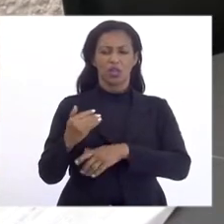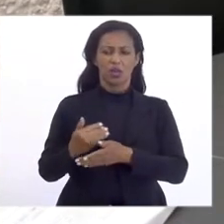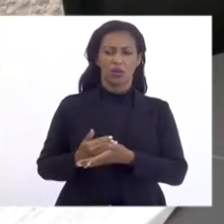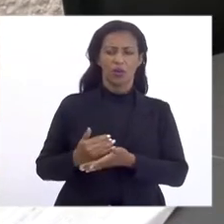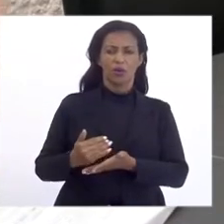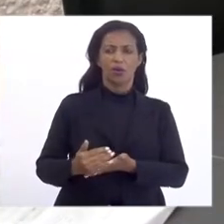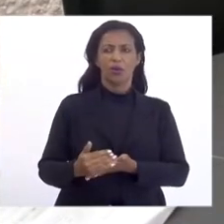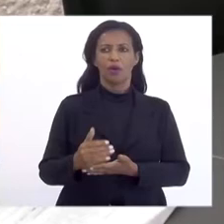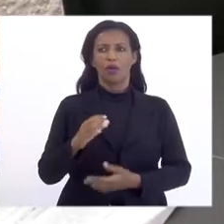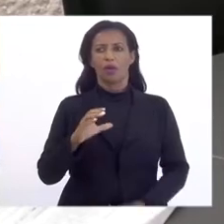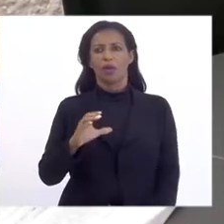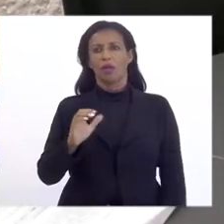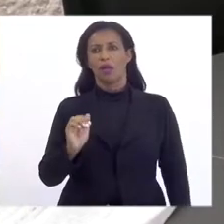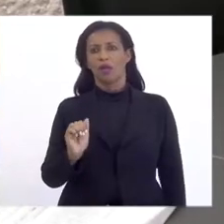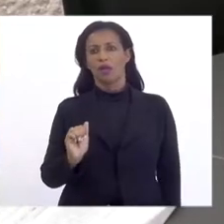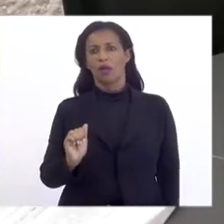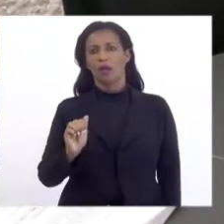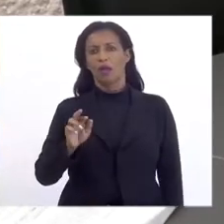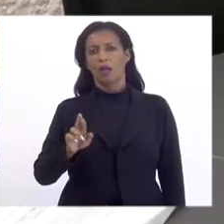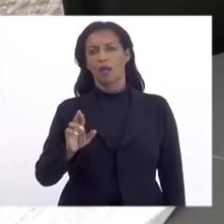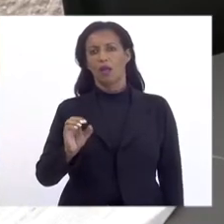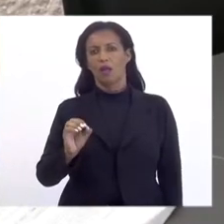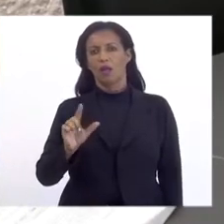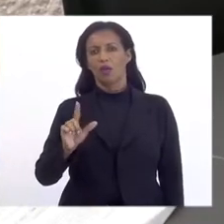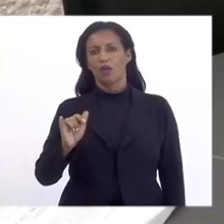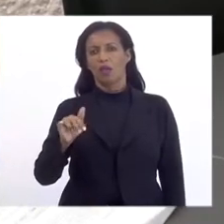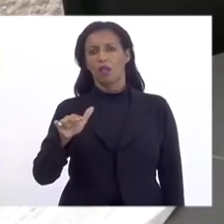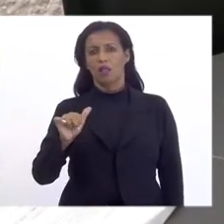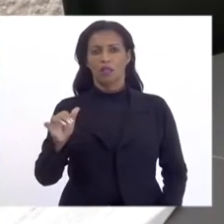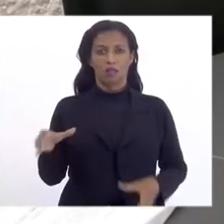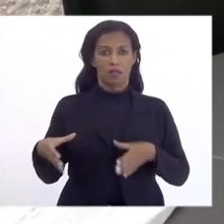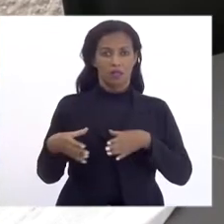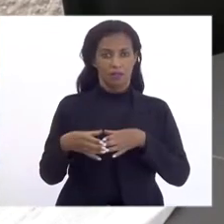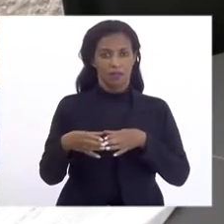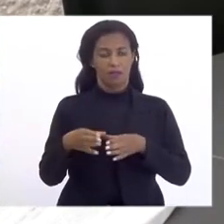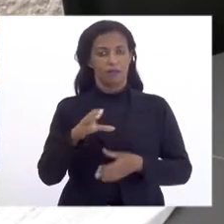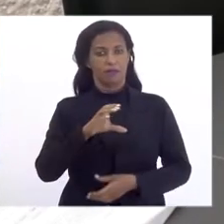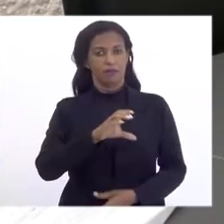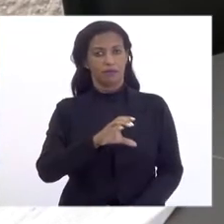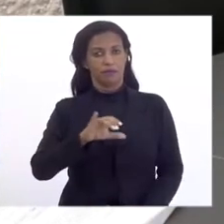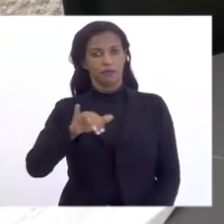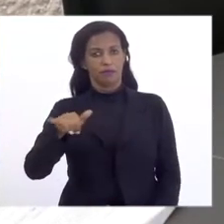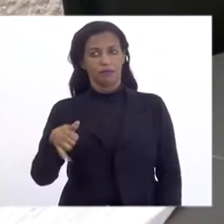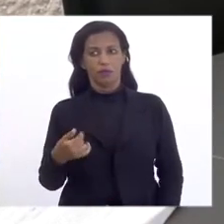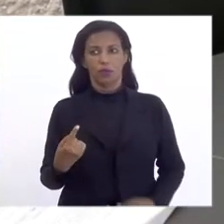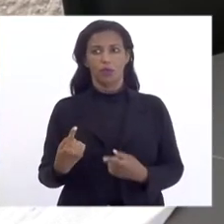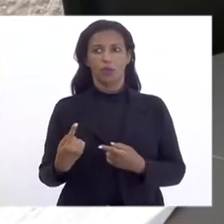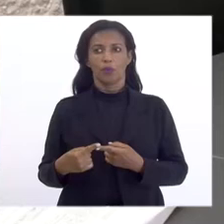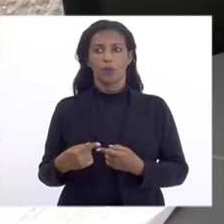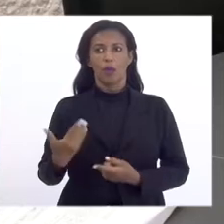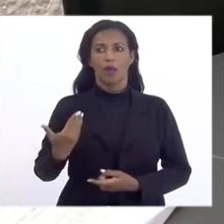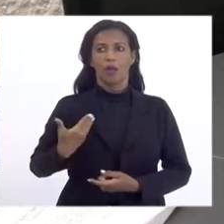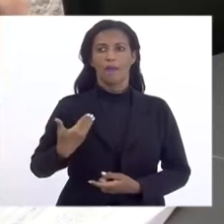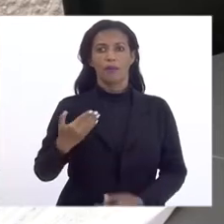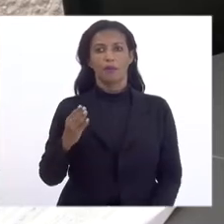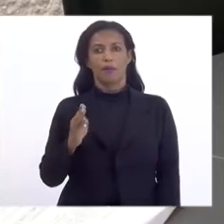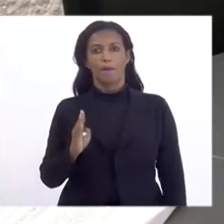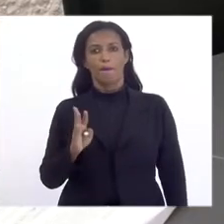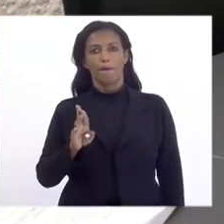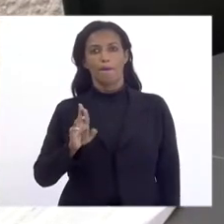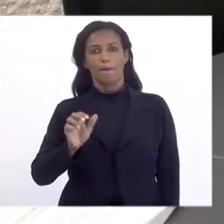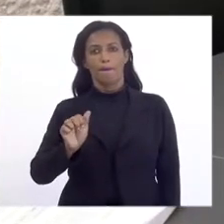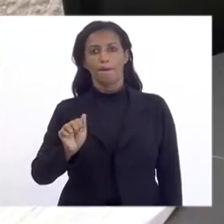com a Carolina Baiense, Carol Baiense, na equipe da CCJ, porque o nosso amigo Braulio,